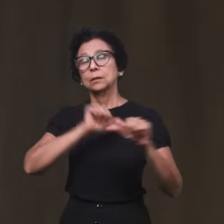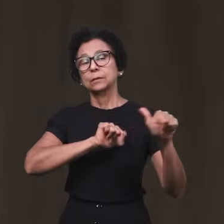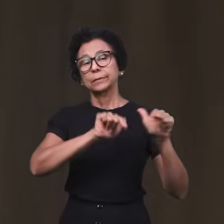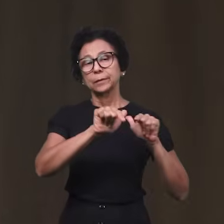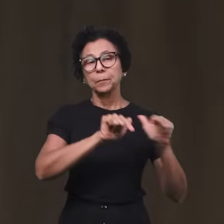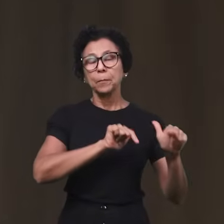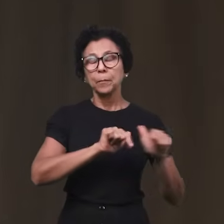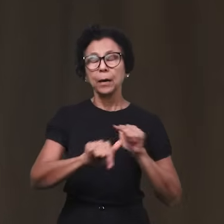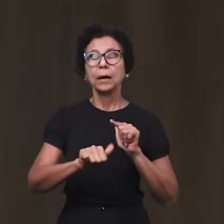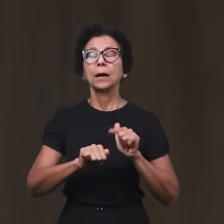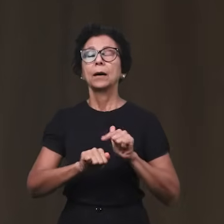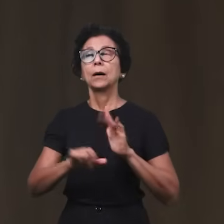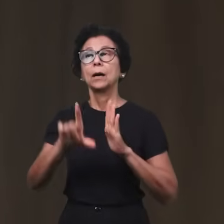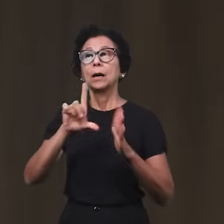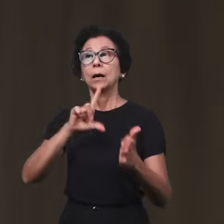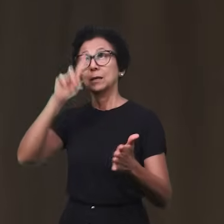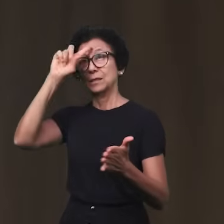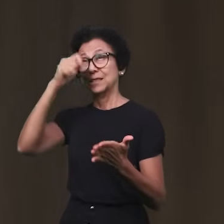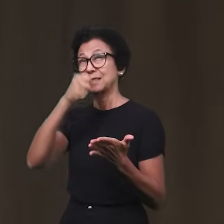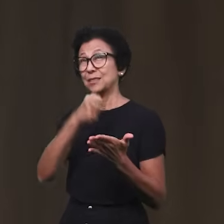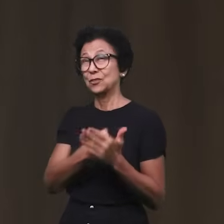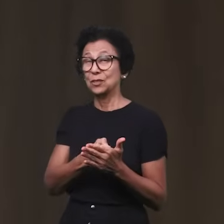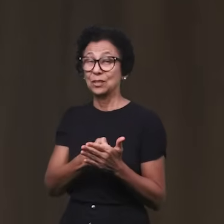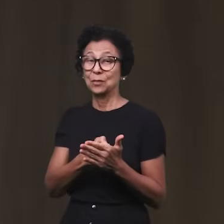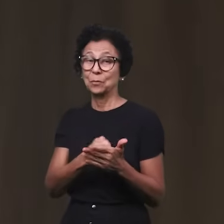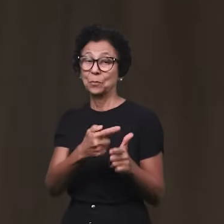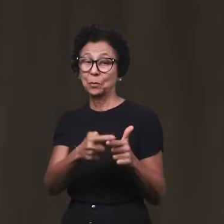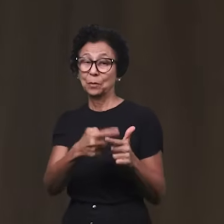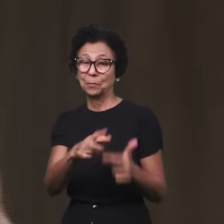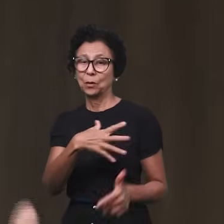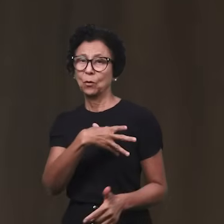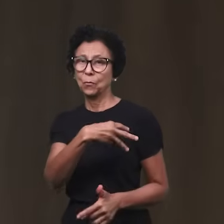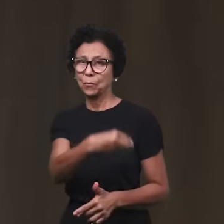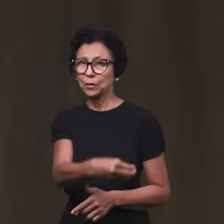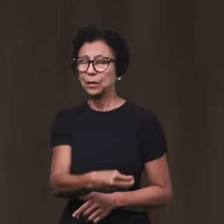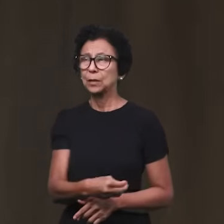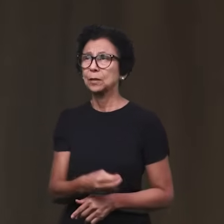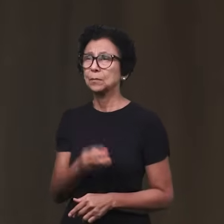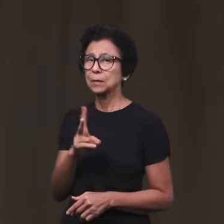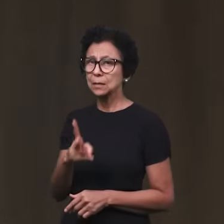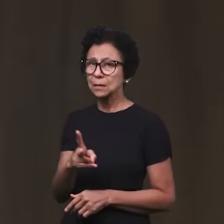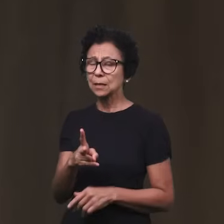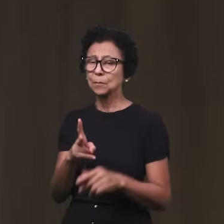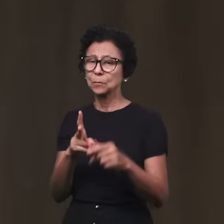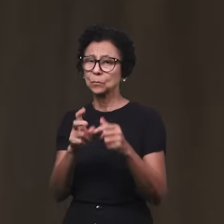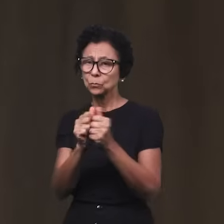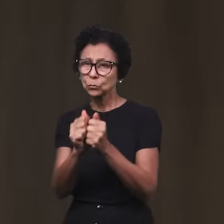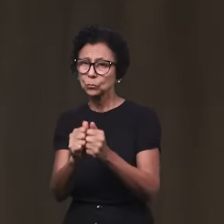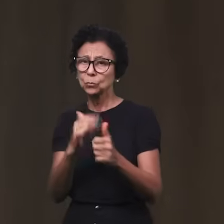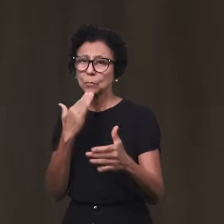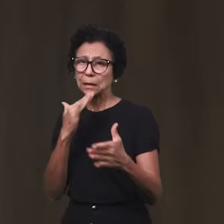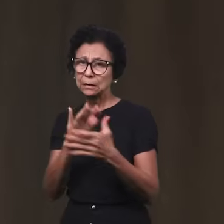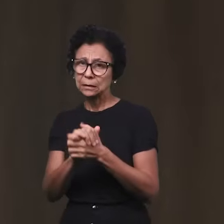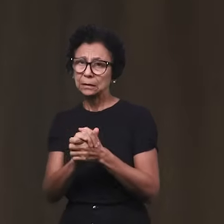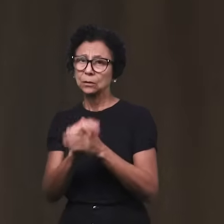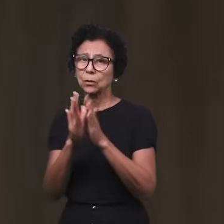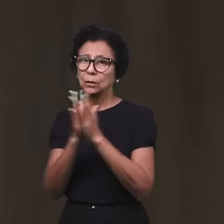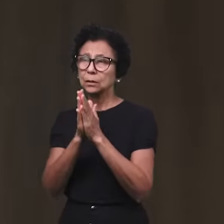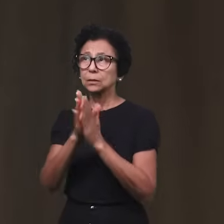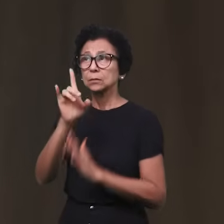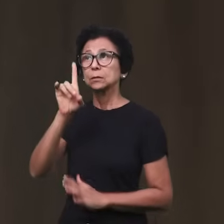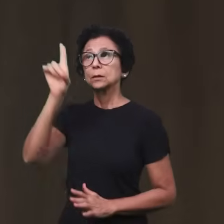emprego, antes de tomar alguma decisão em relação a um filho. Ela está ali em coerência com o esposo, buscando ao Senhor. E a